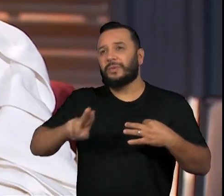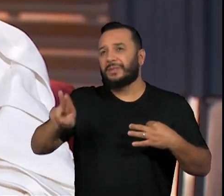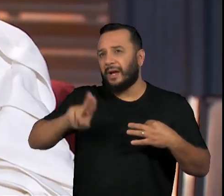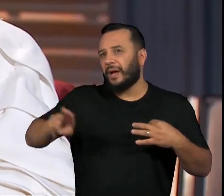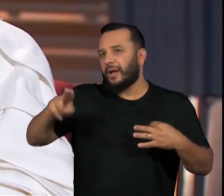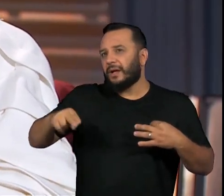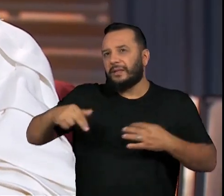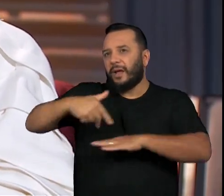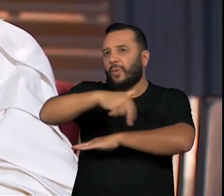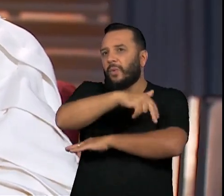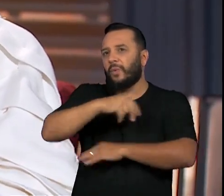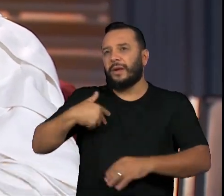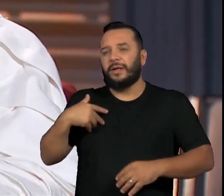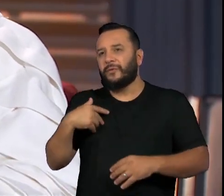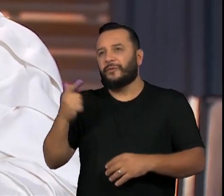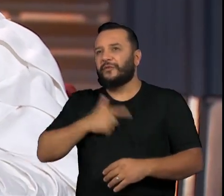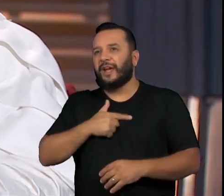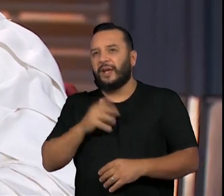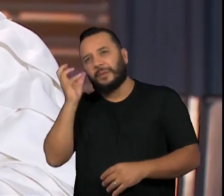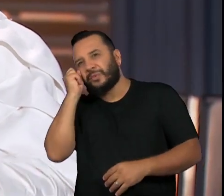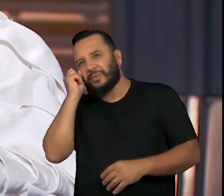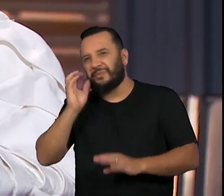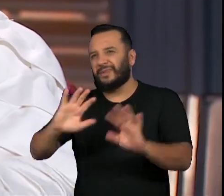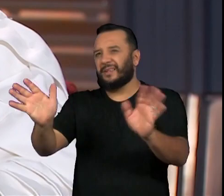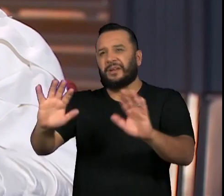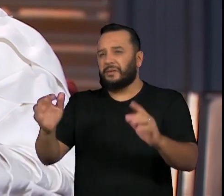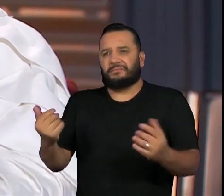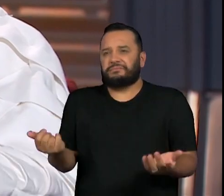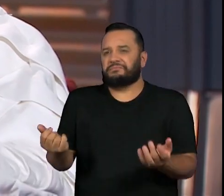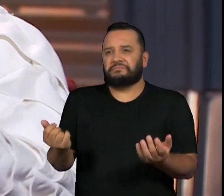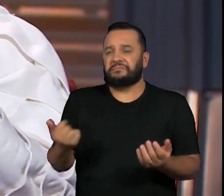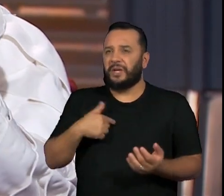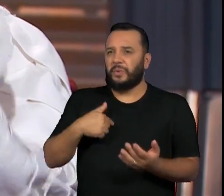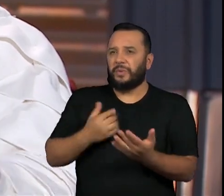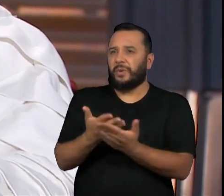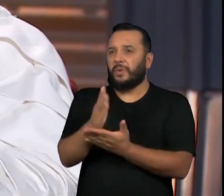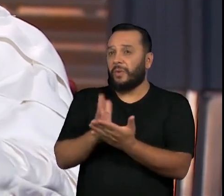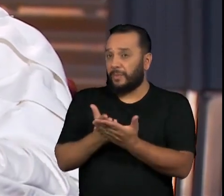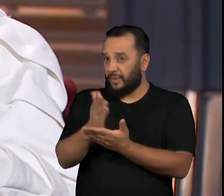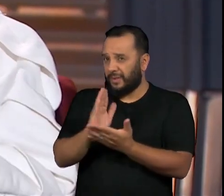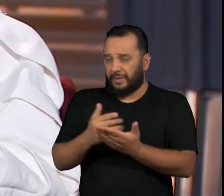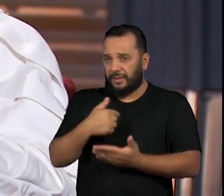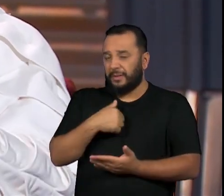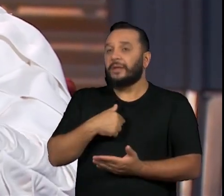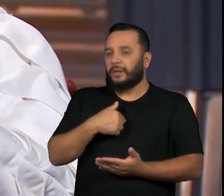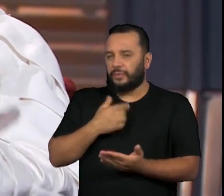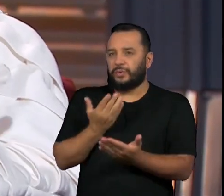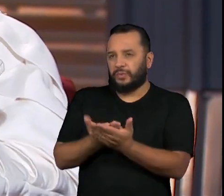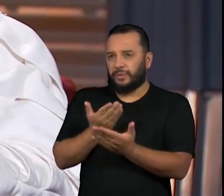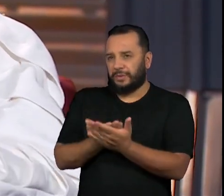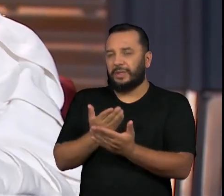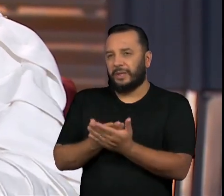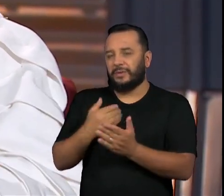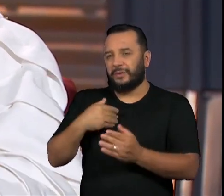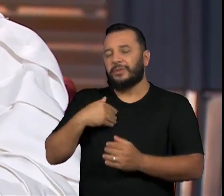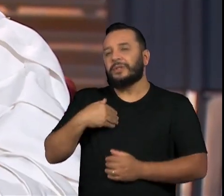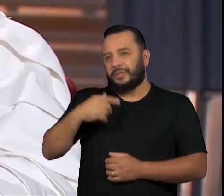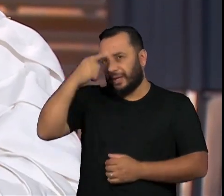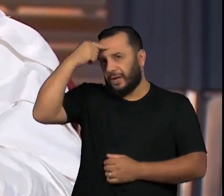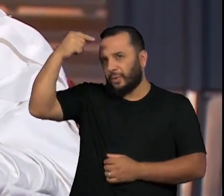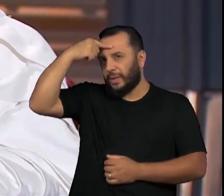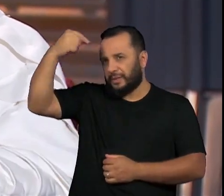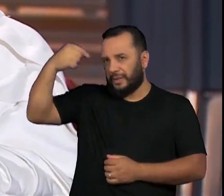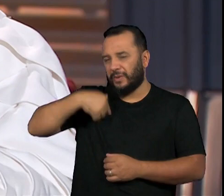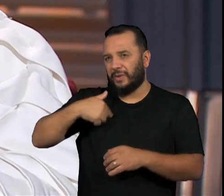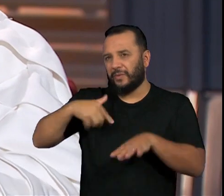né? Exatamente. Então, isso me incomodou durante esse tempo inteiro, né? Enquanto graduanda, após toda a minha formação acadêmica.